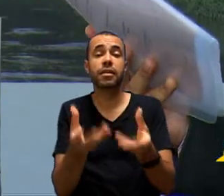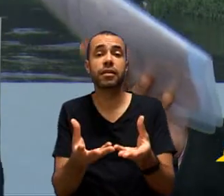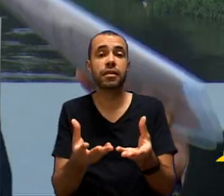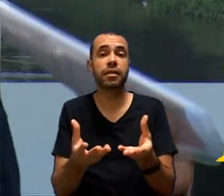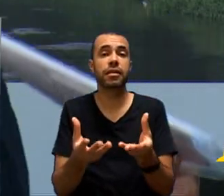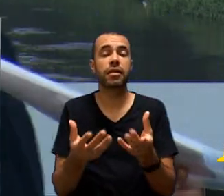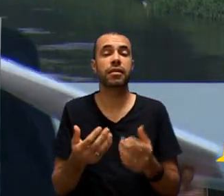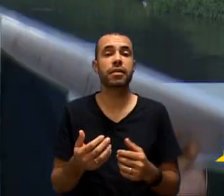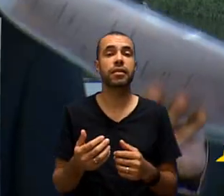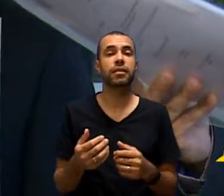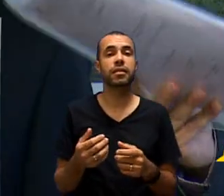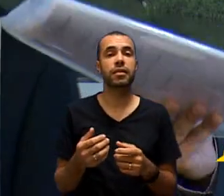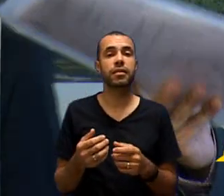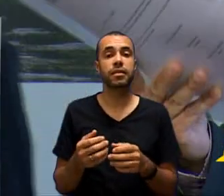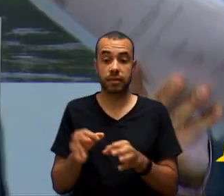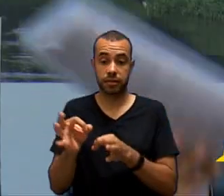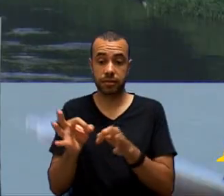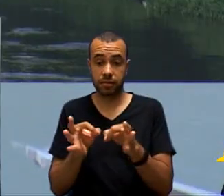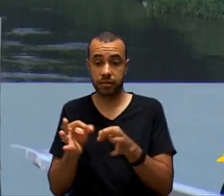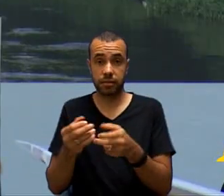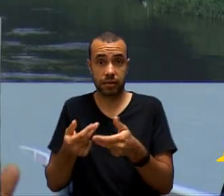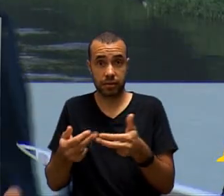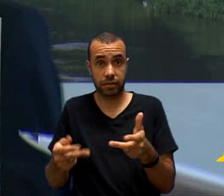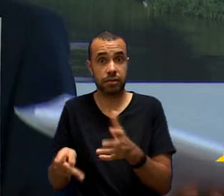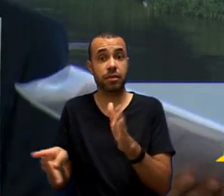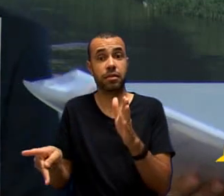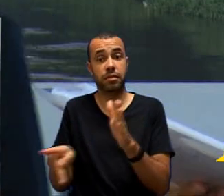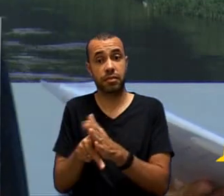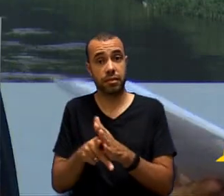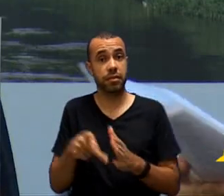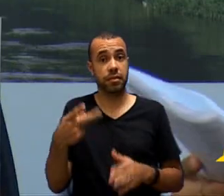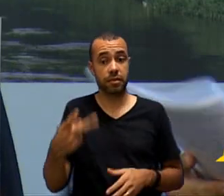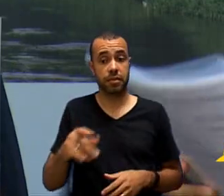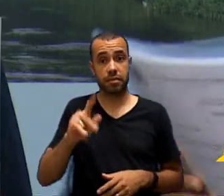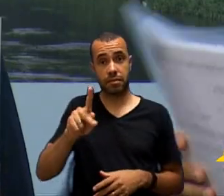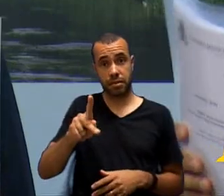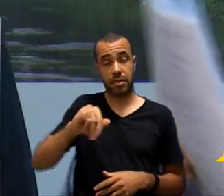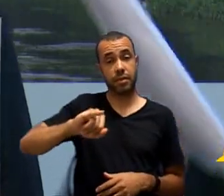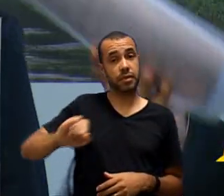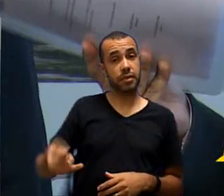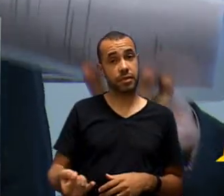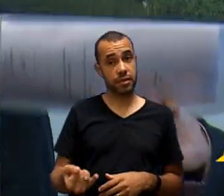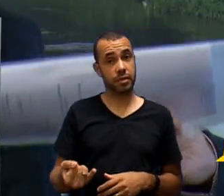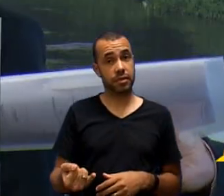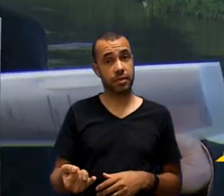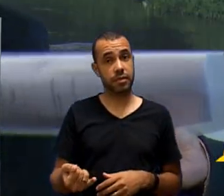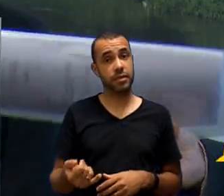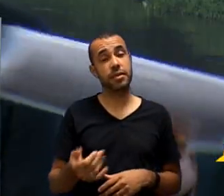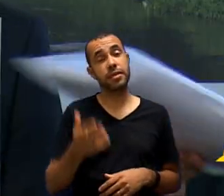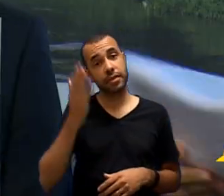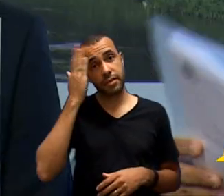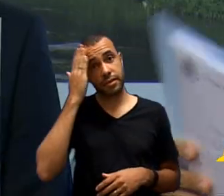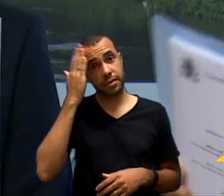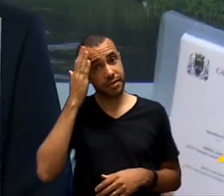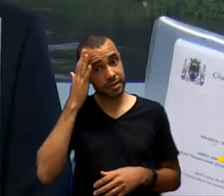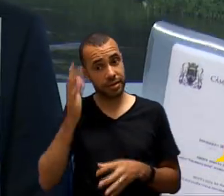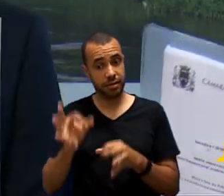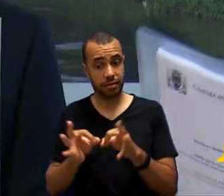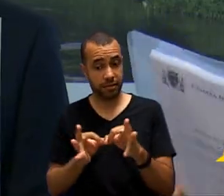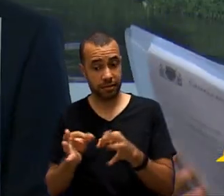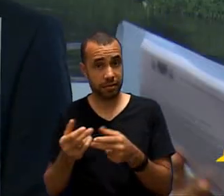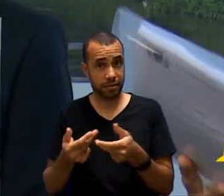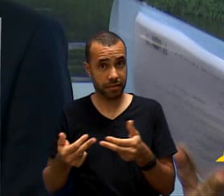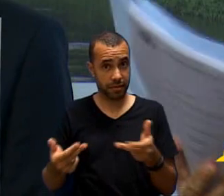a produção deste Parlamento Jovem, que já realizou, como vocês podem ver pelo material,